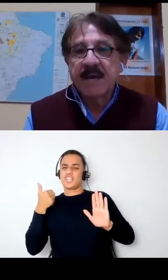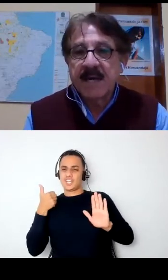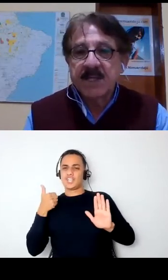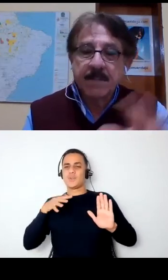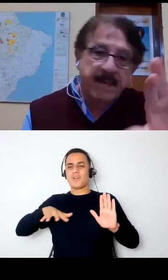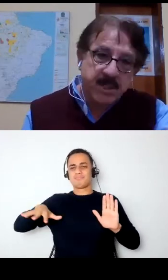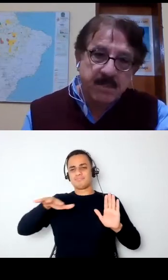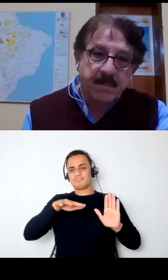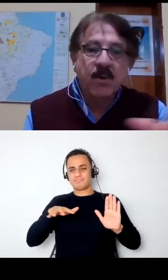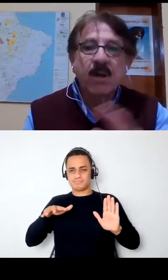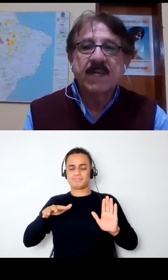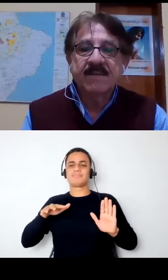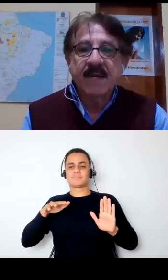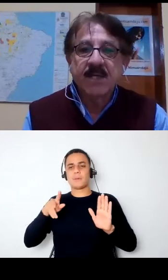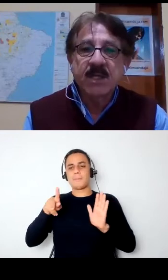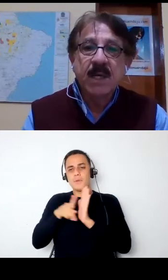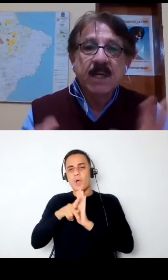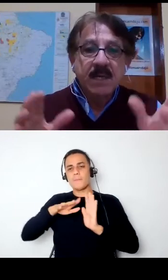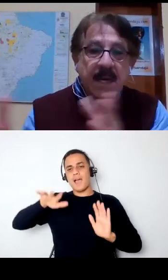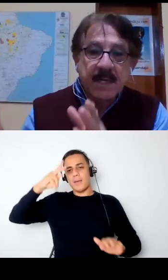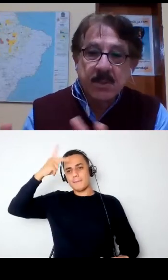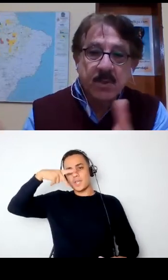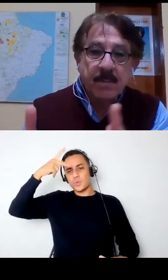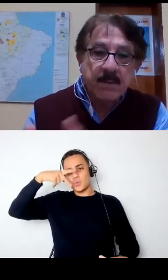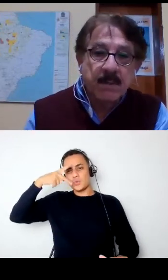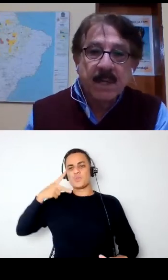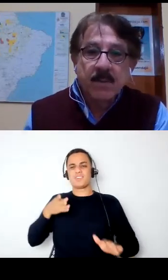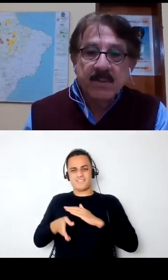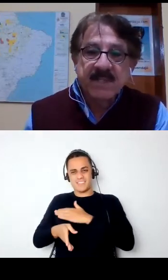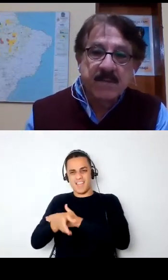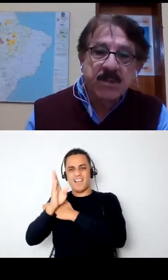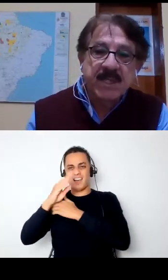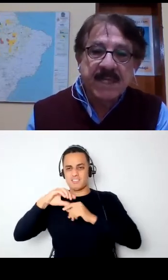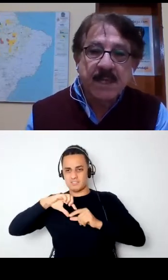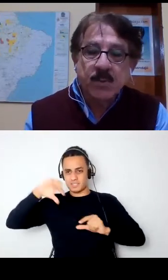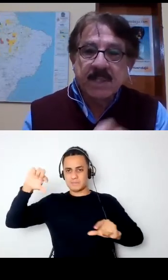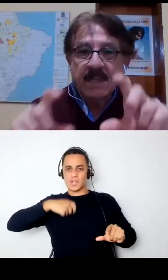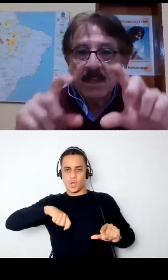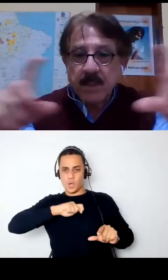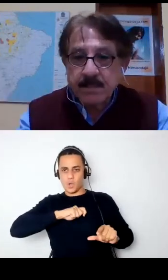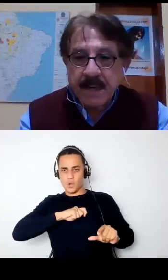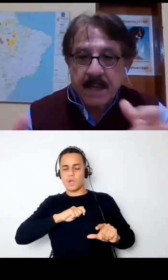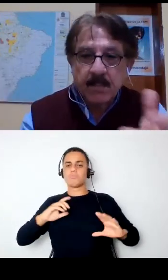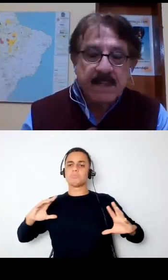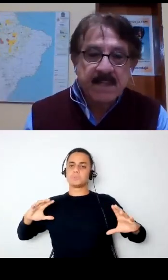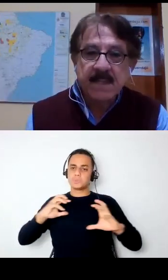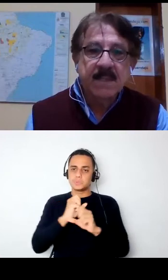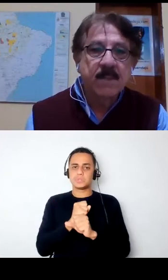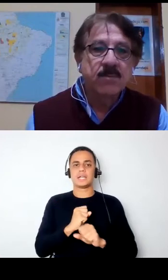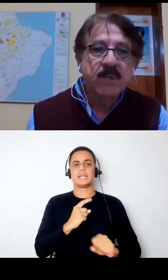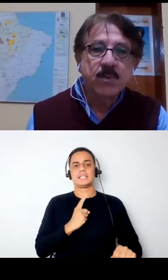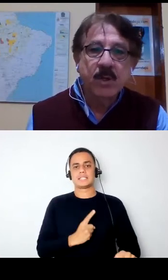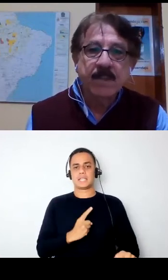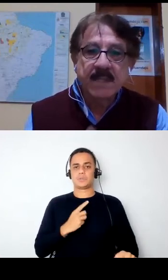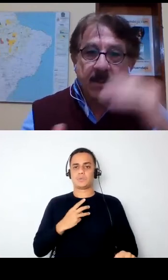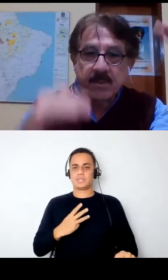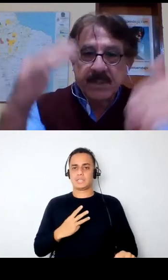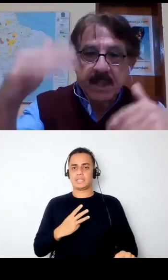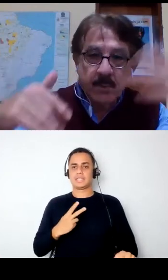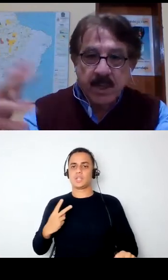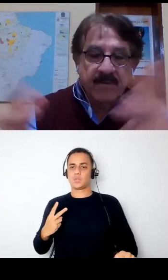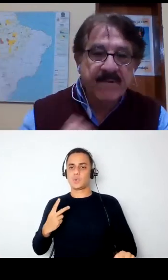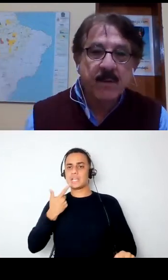peruana da viagem, a parte espanhola da viagem, e aí sobram 132 línguas para uma extensão do território